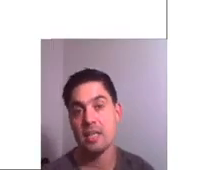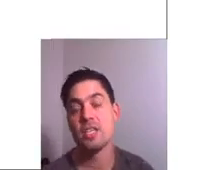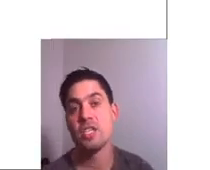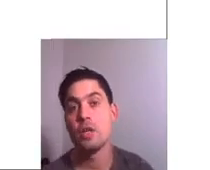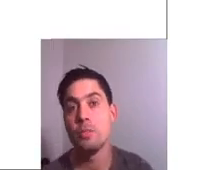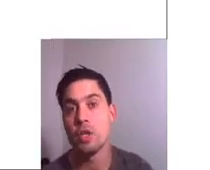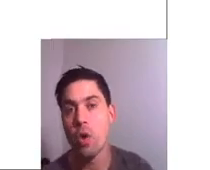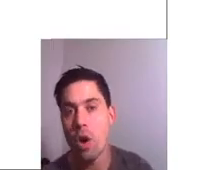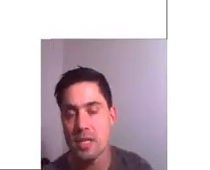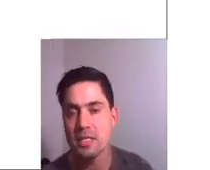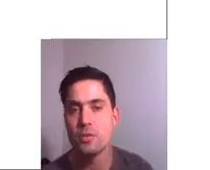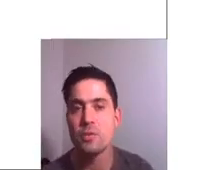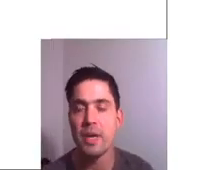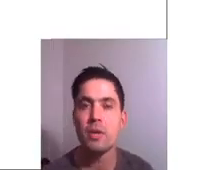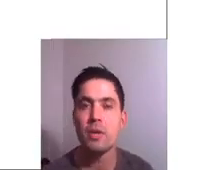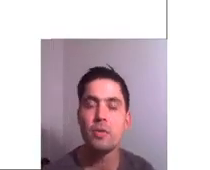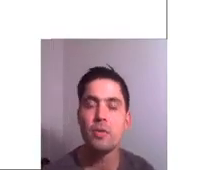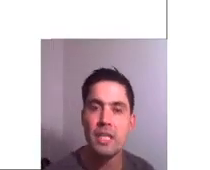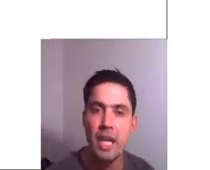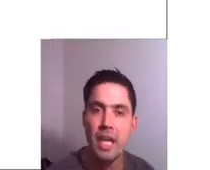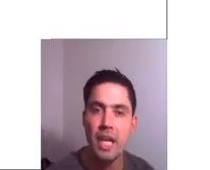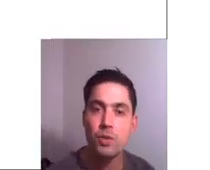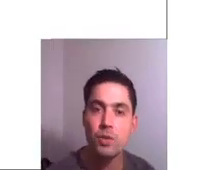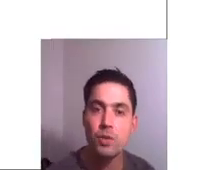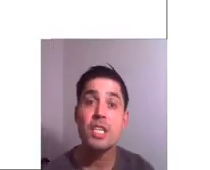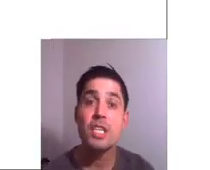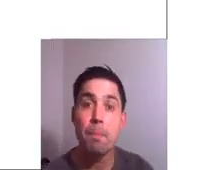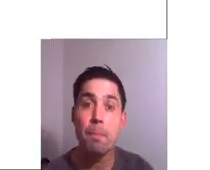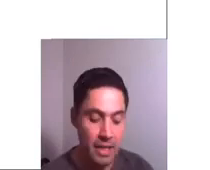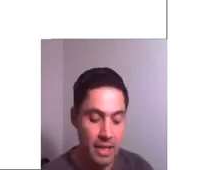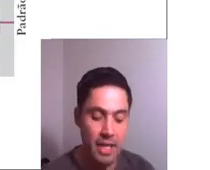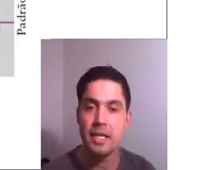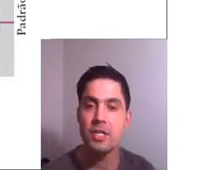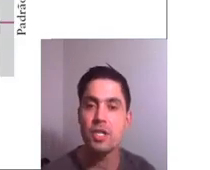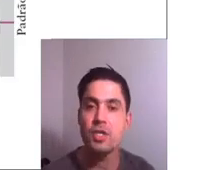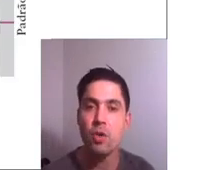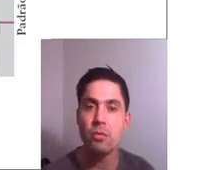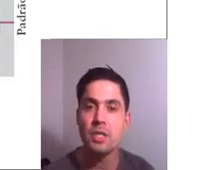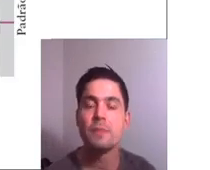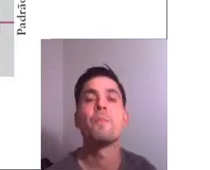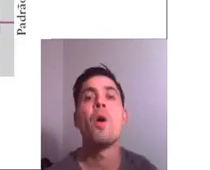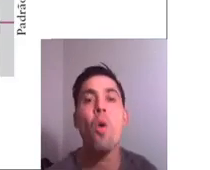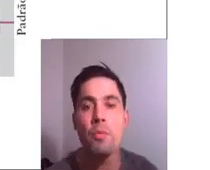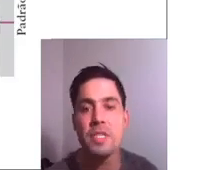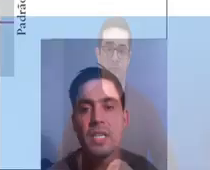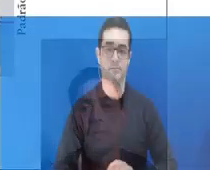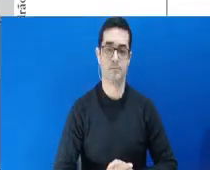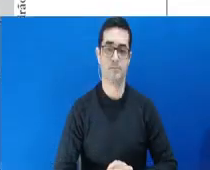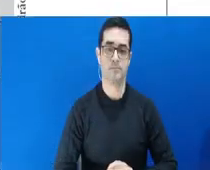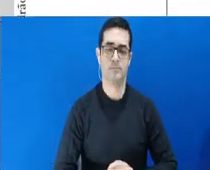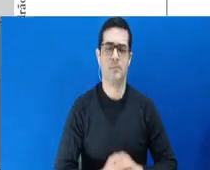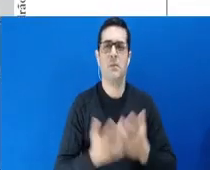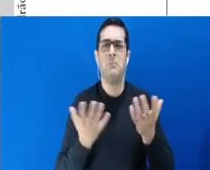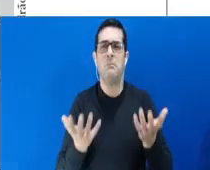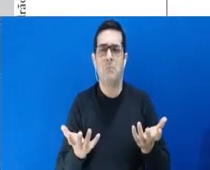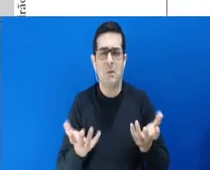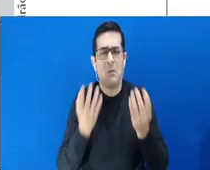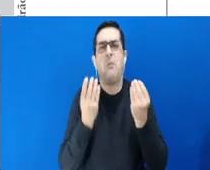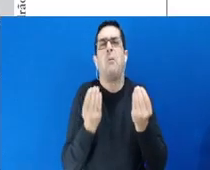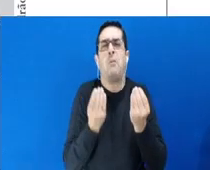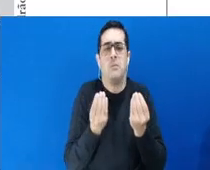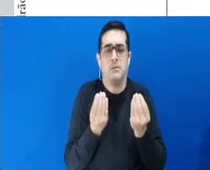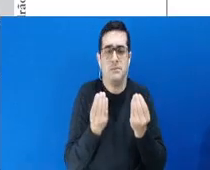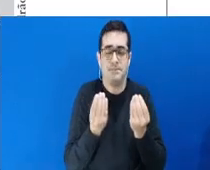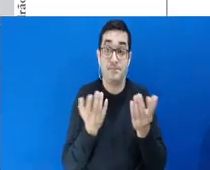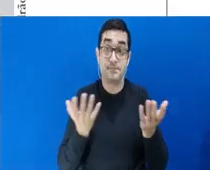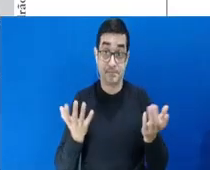era a energia luminosa do espectro eletromagnético, tinha apenas características de onda. Como assim? Aqui eu tenho uma